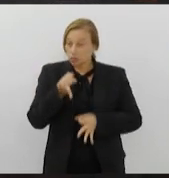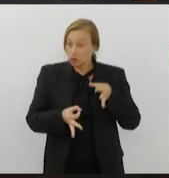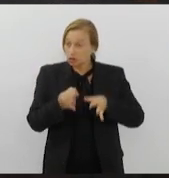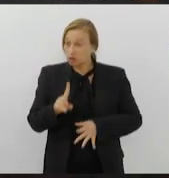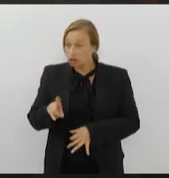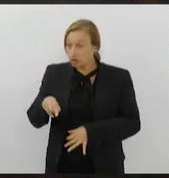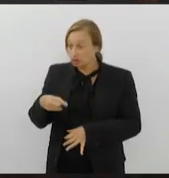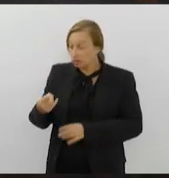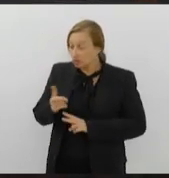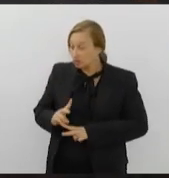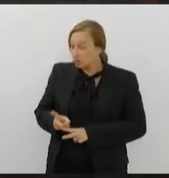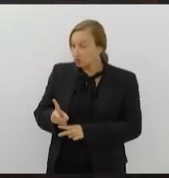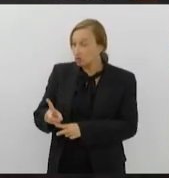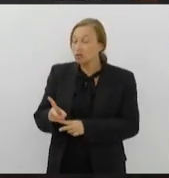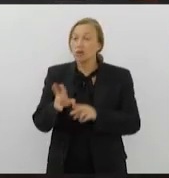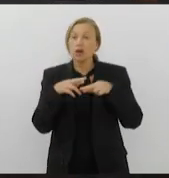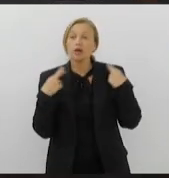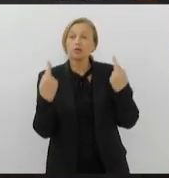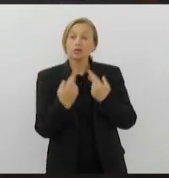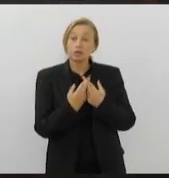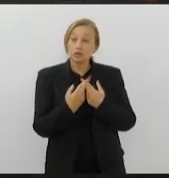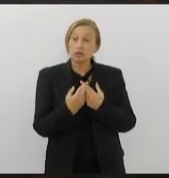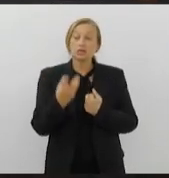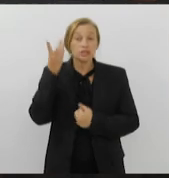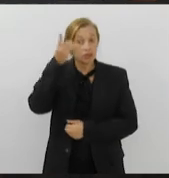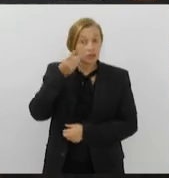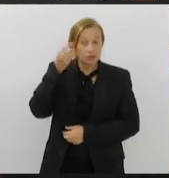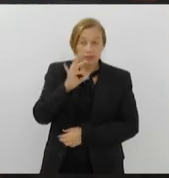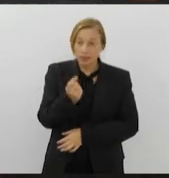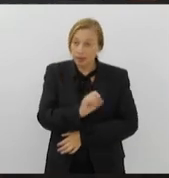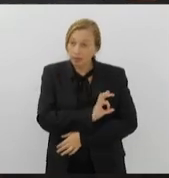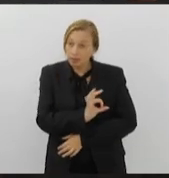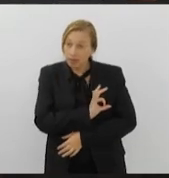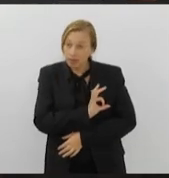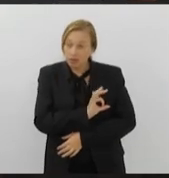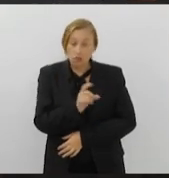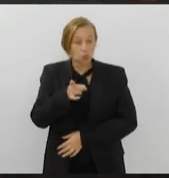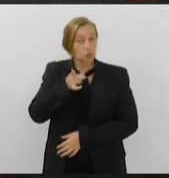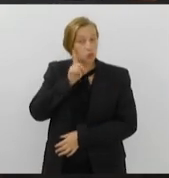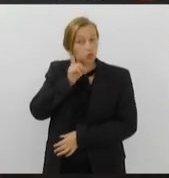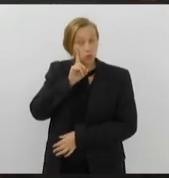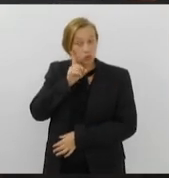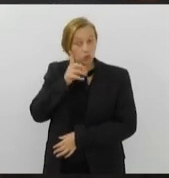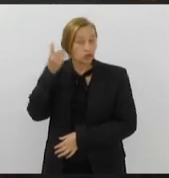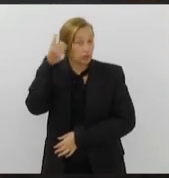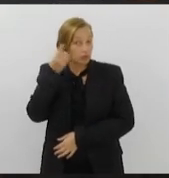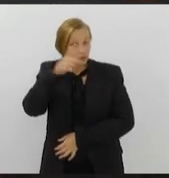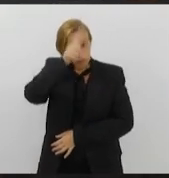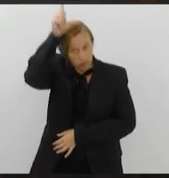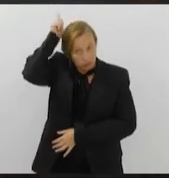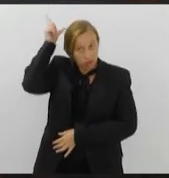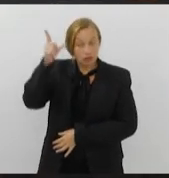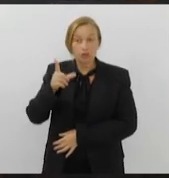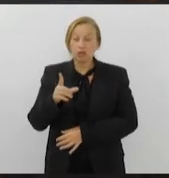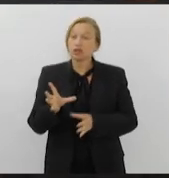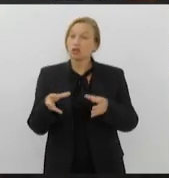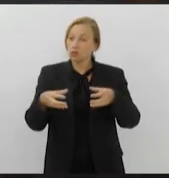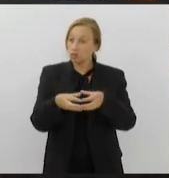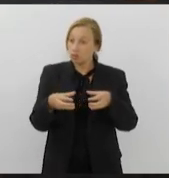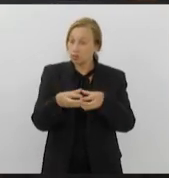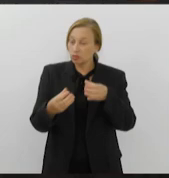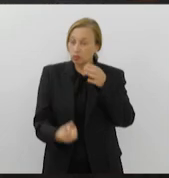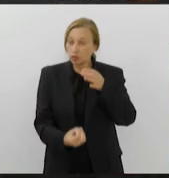daí mantém reuniões, deputada Marta, constantemente com o deputado Luiz Paulo, deputada Murinha, a gente monta uma comissão nossa aqui